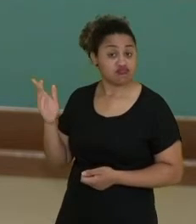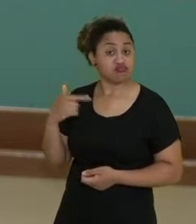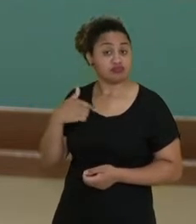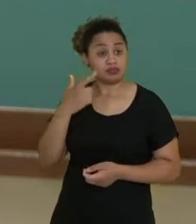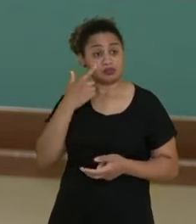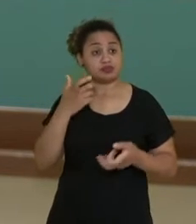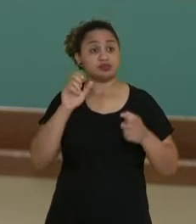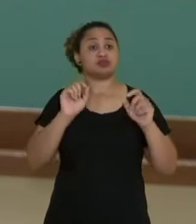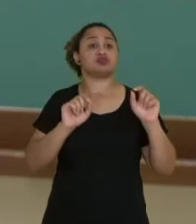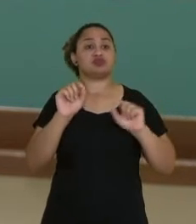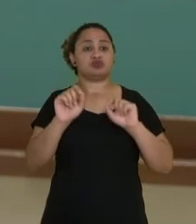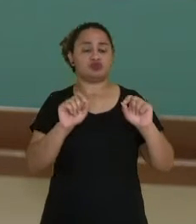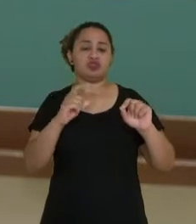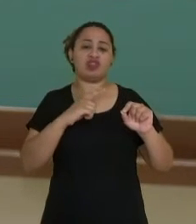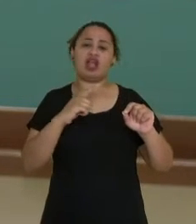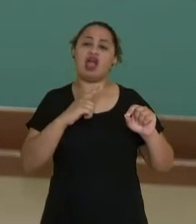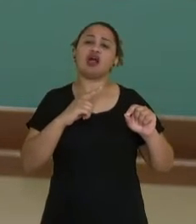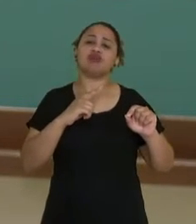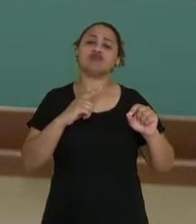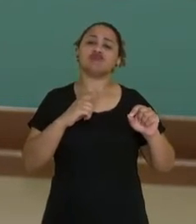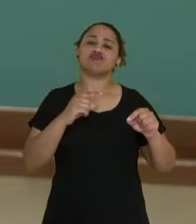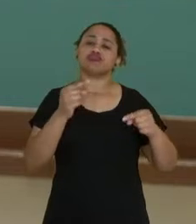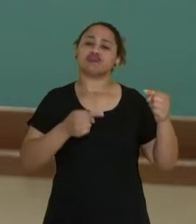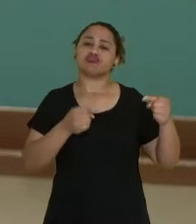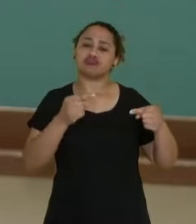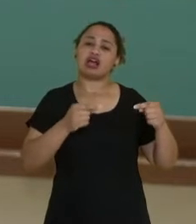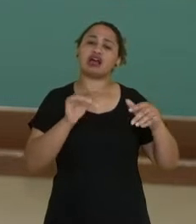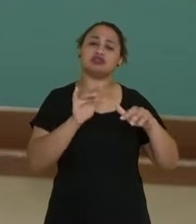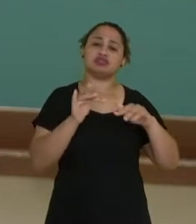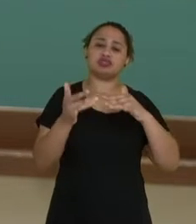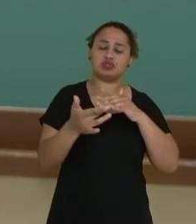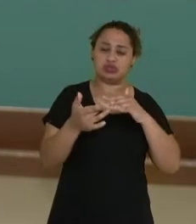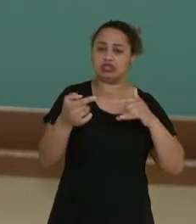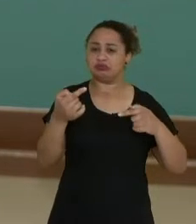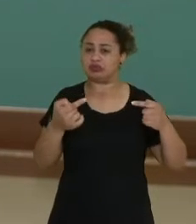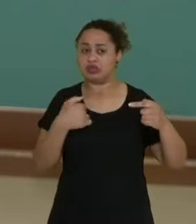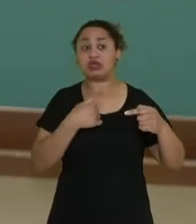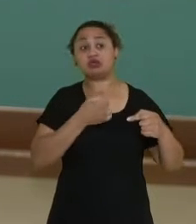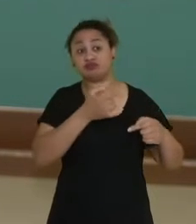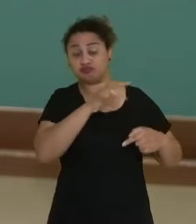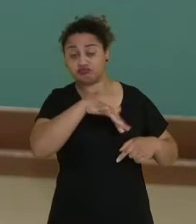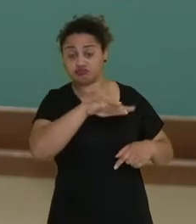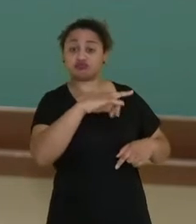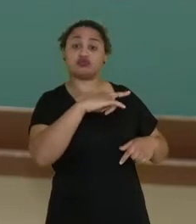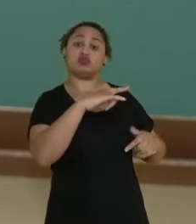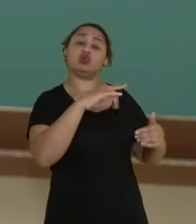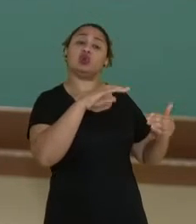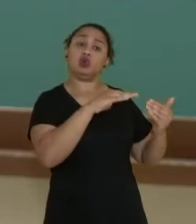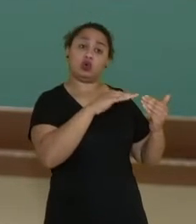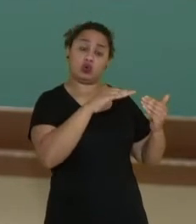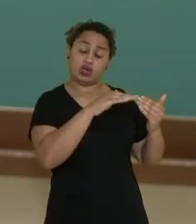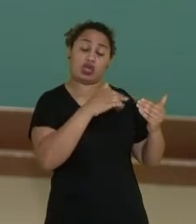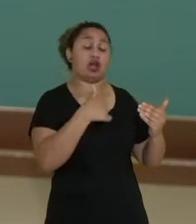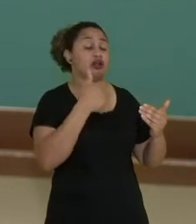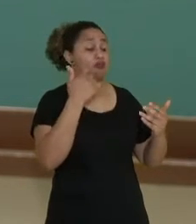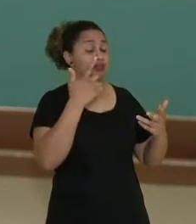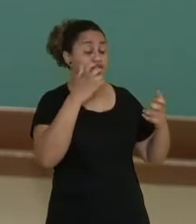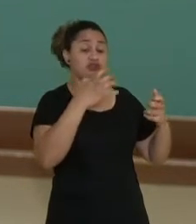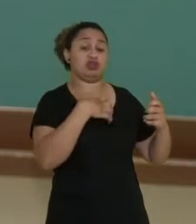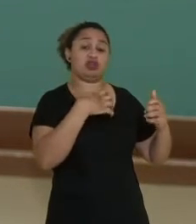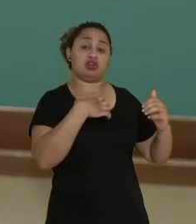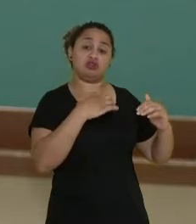de um lado os usuários elogiaram a iniciativa viram como uma forma de corrigir esta desigualdade